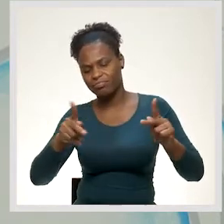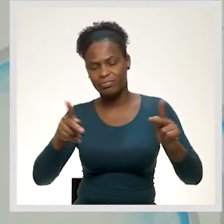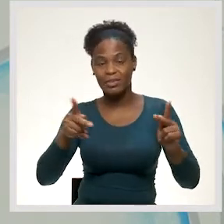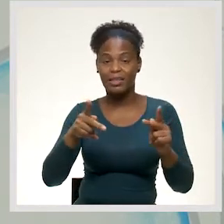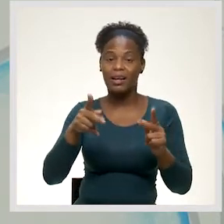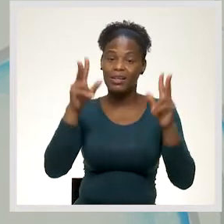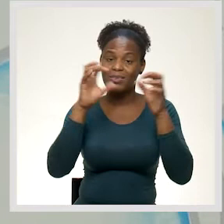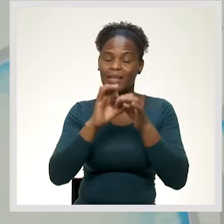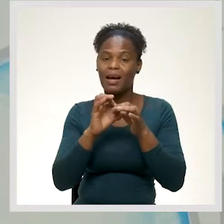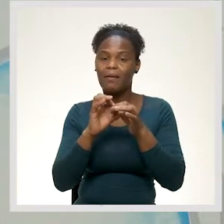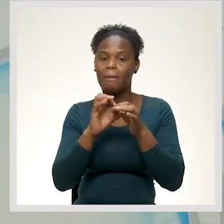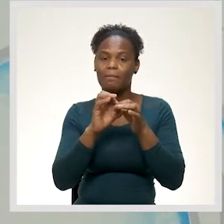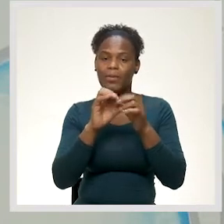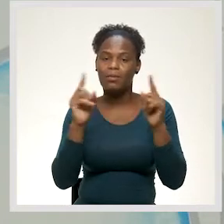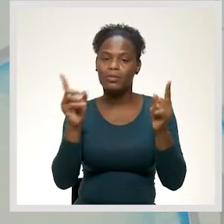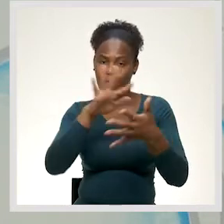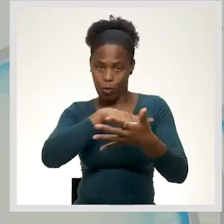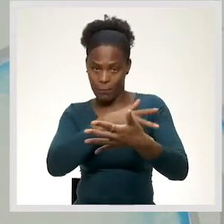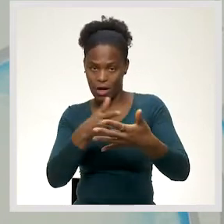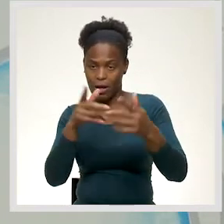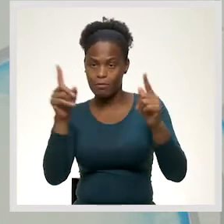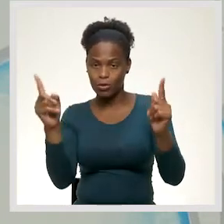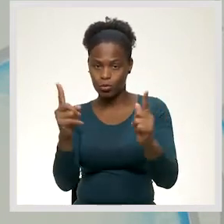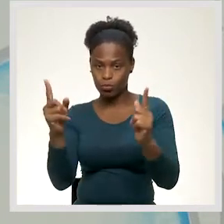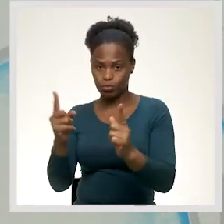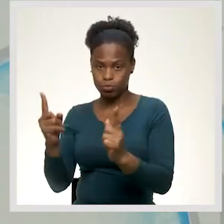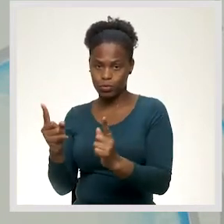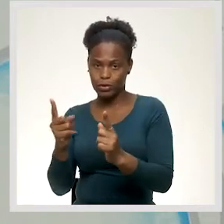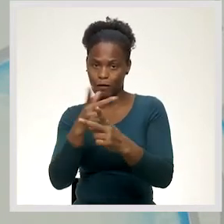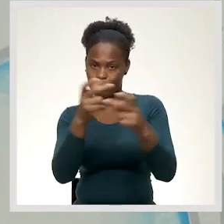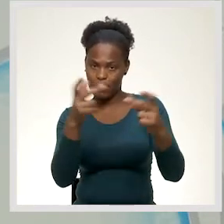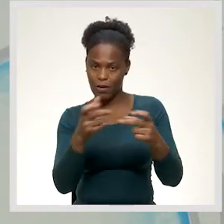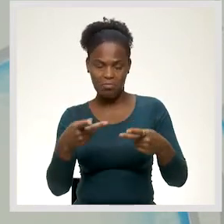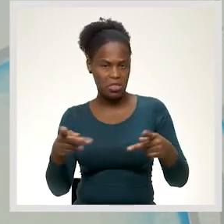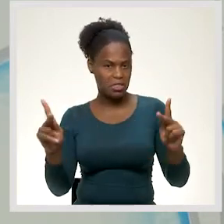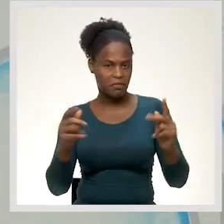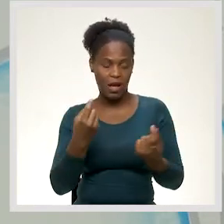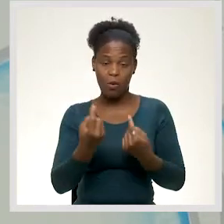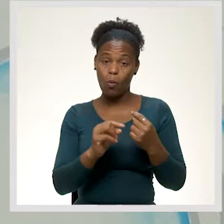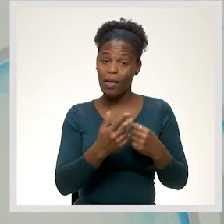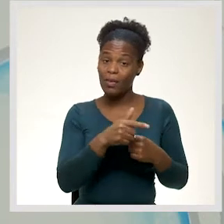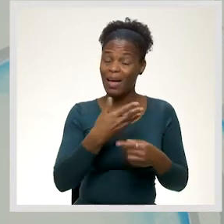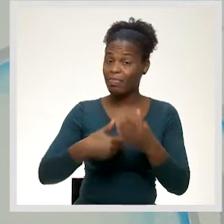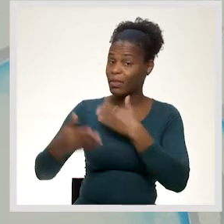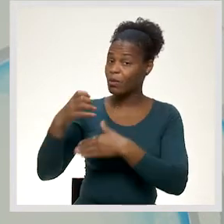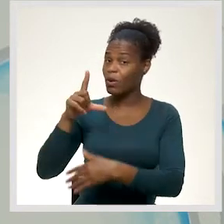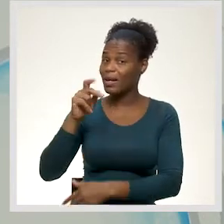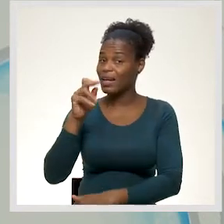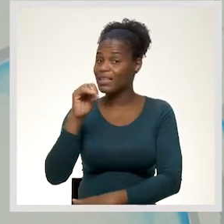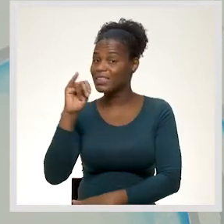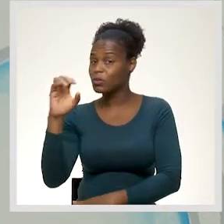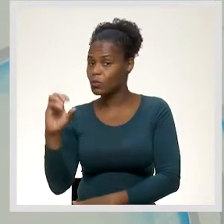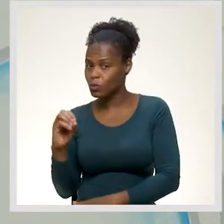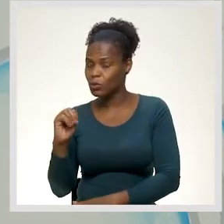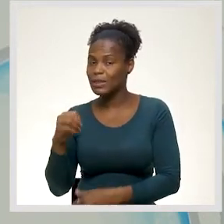da metrificação. Seguem e, por vezes, usam versos livres, enquanto que nos clássicos usava-se